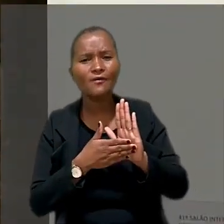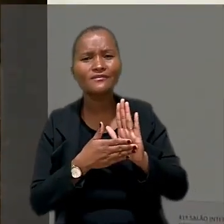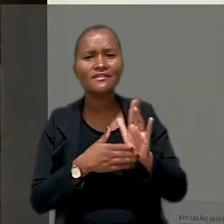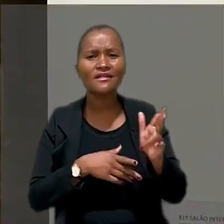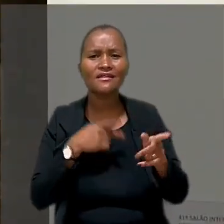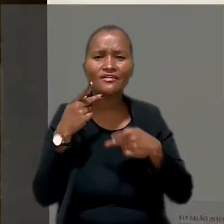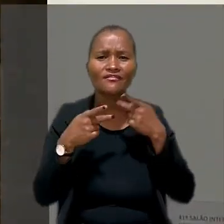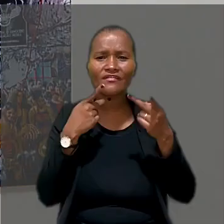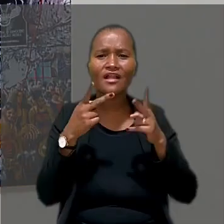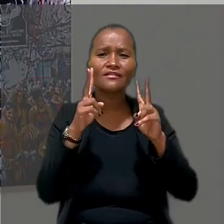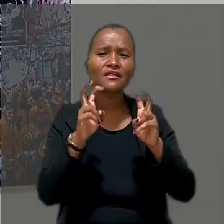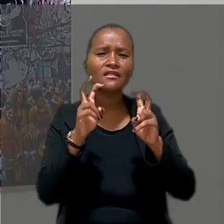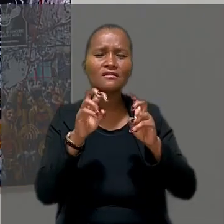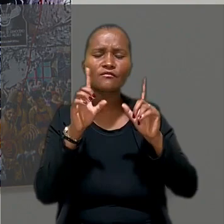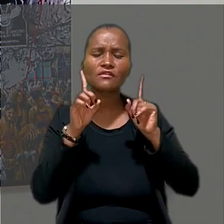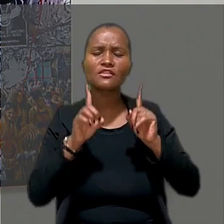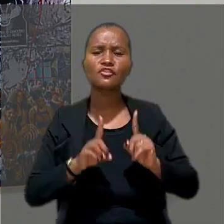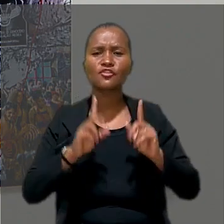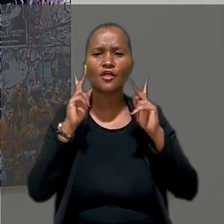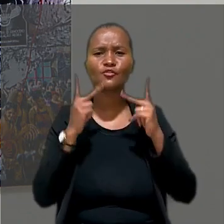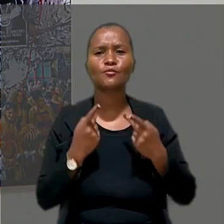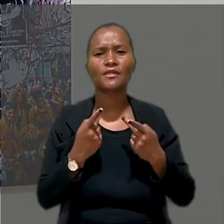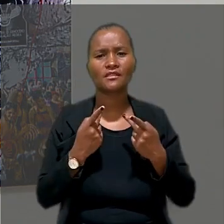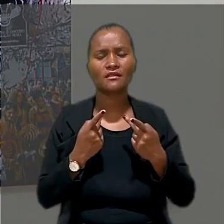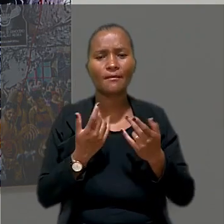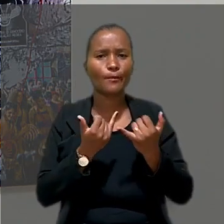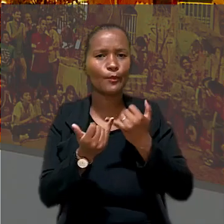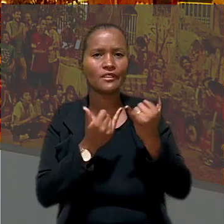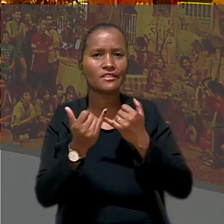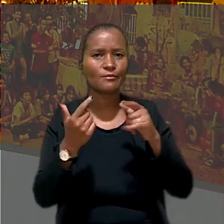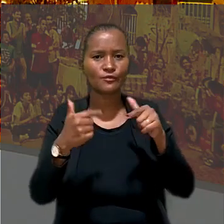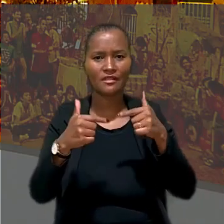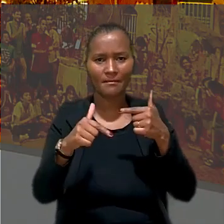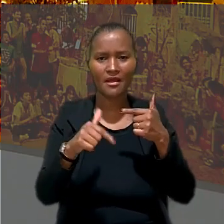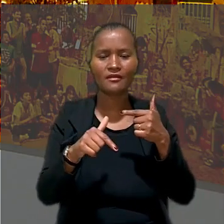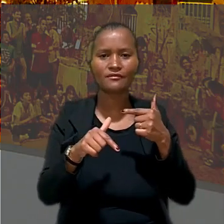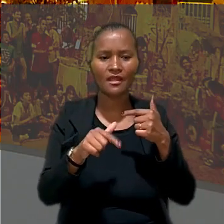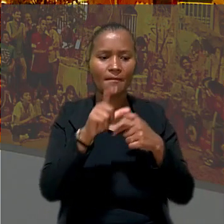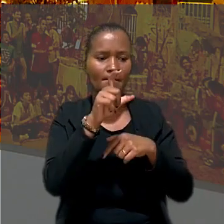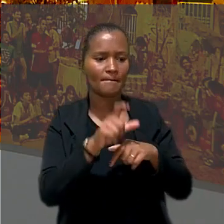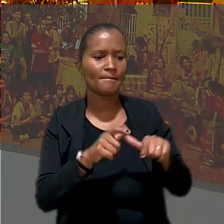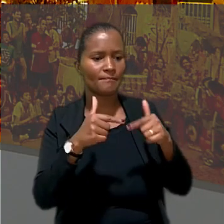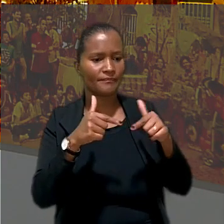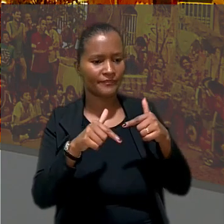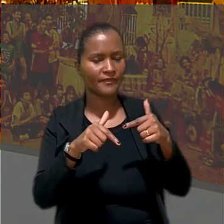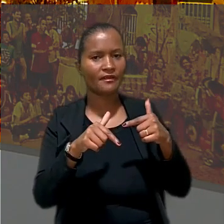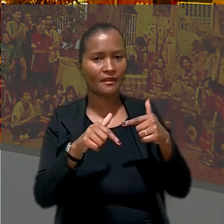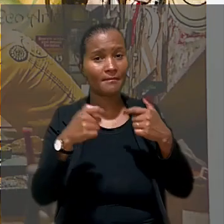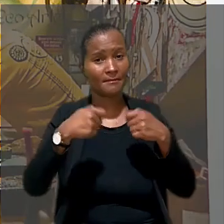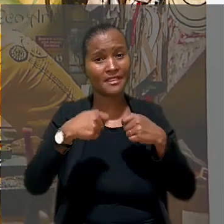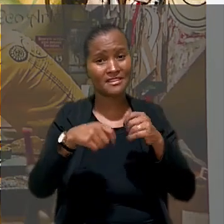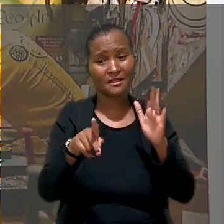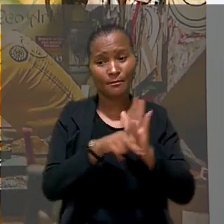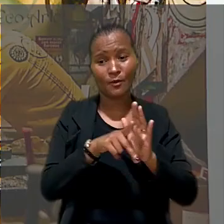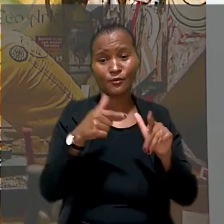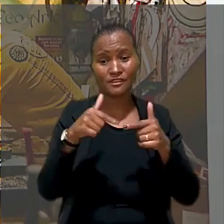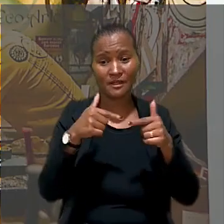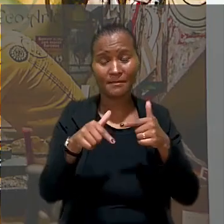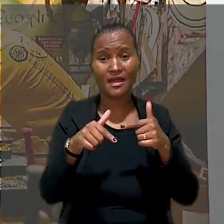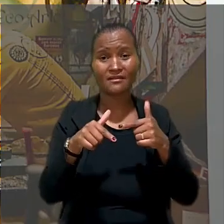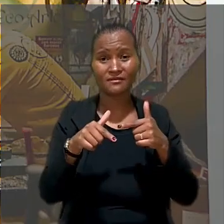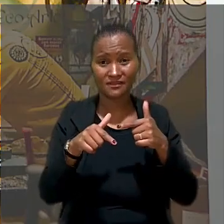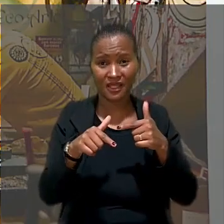pautas que tratam da questão da dignidade humana. Como, por exemplo, o trabalho. O trabalhador tem que ter condições de, com o seu